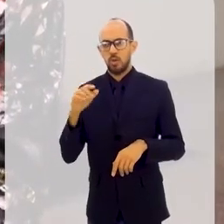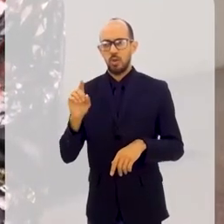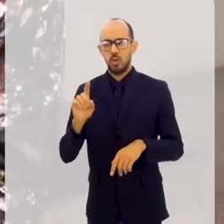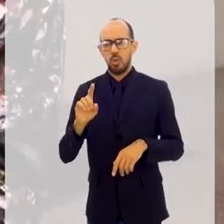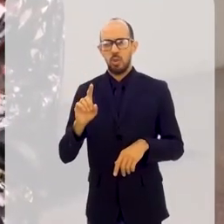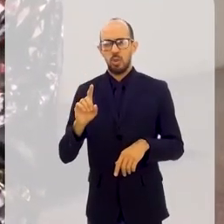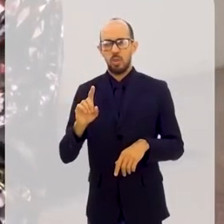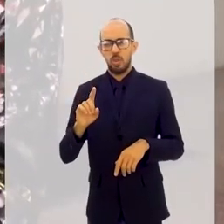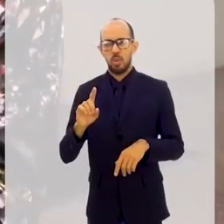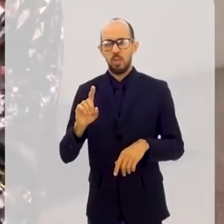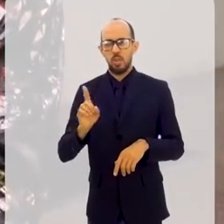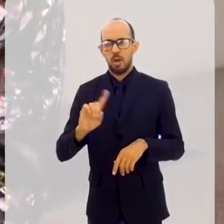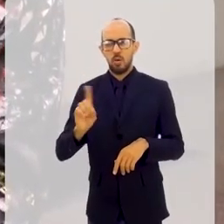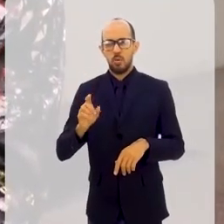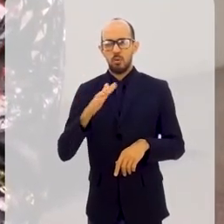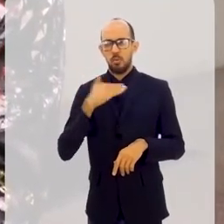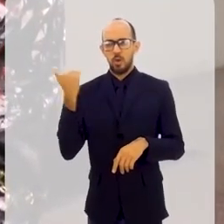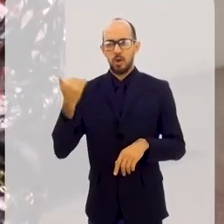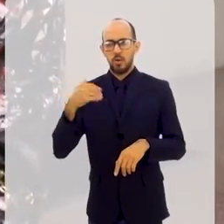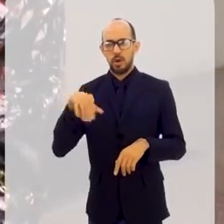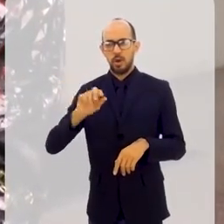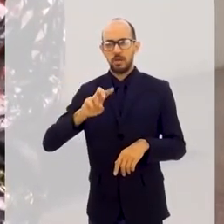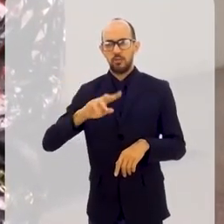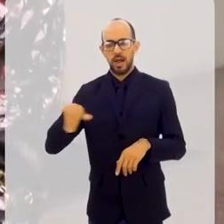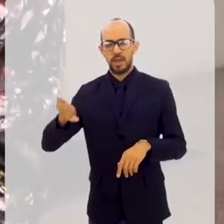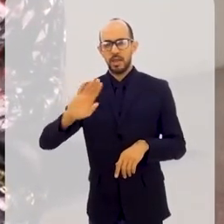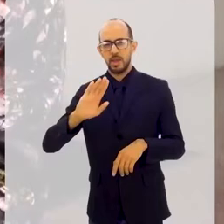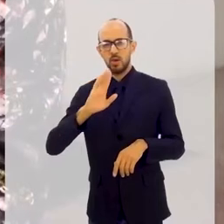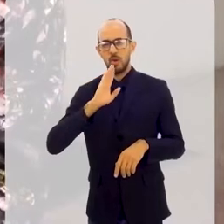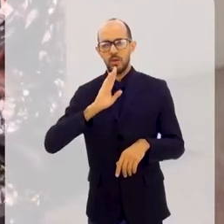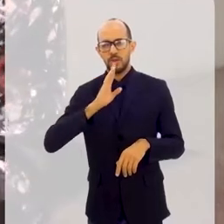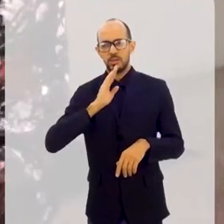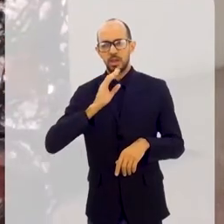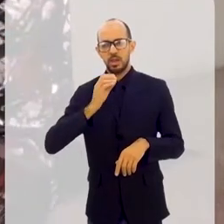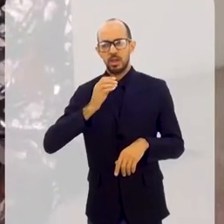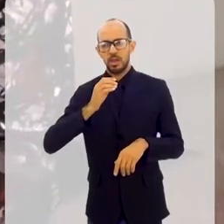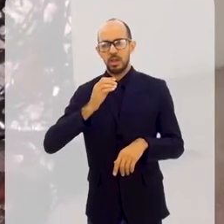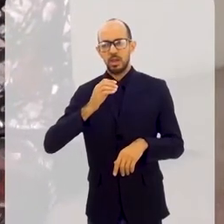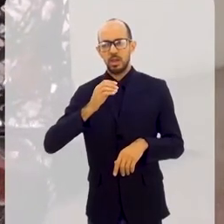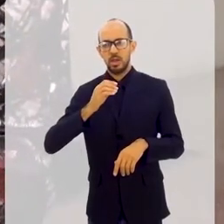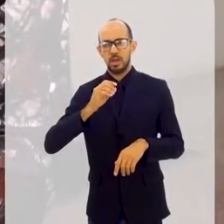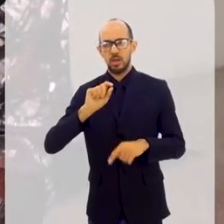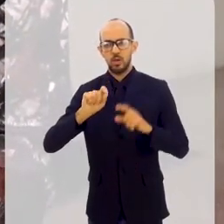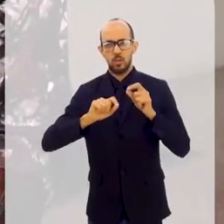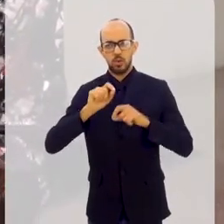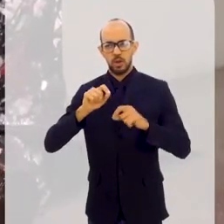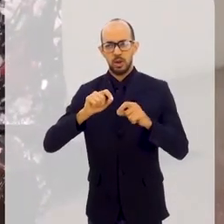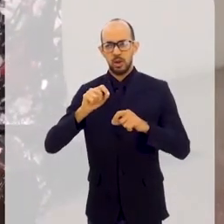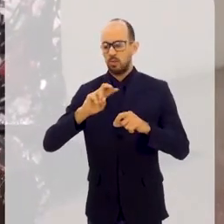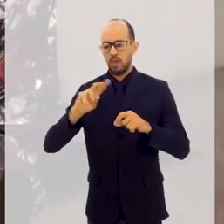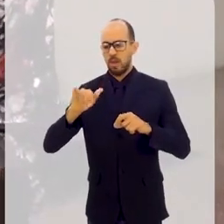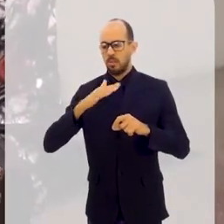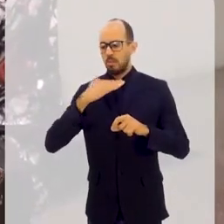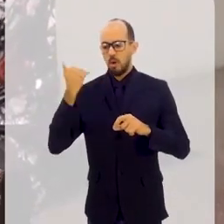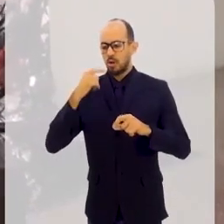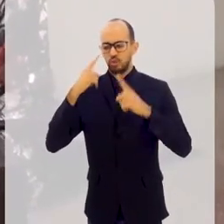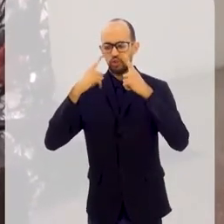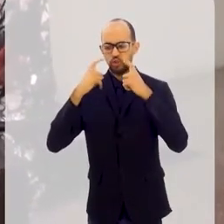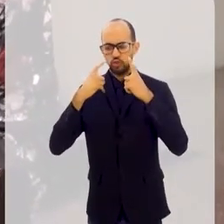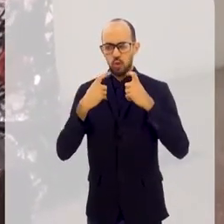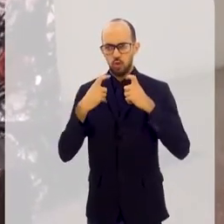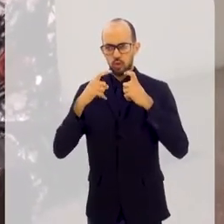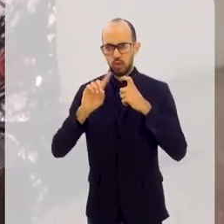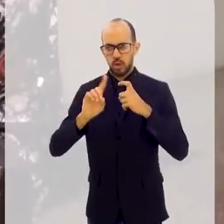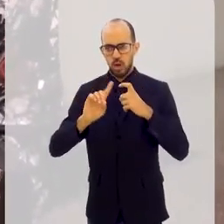não morrer morrendo ele tá recomeçando uma novidade você não é uma morte de choro